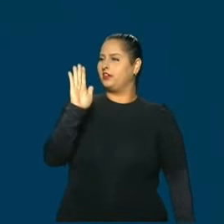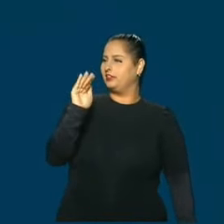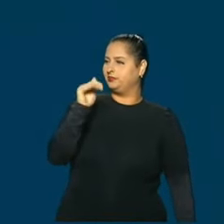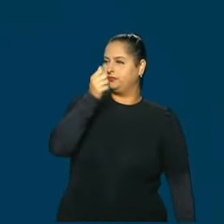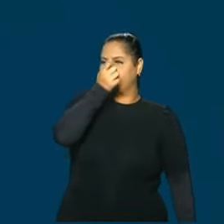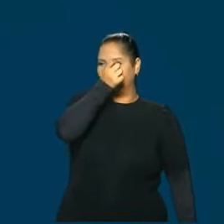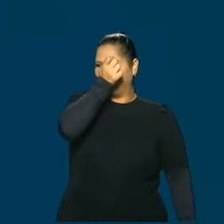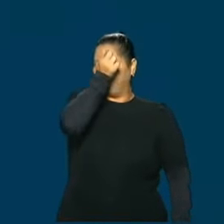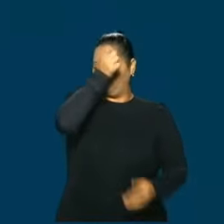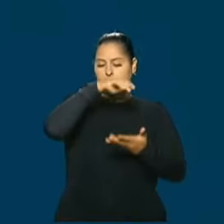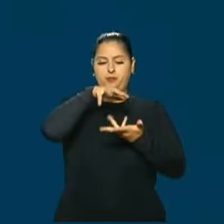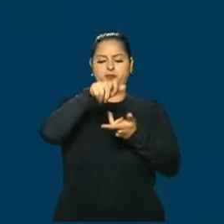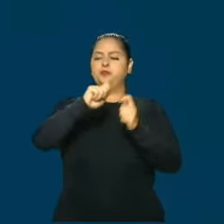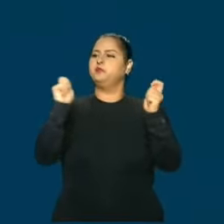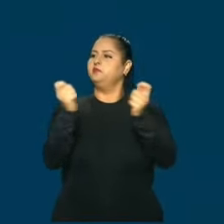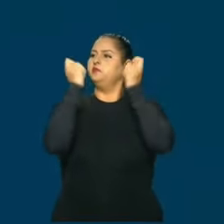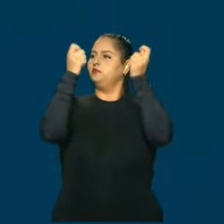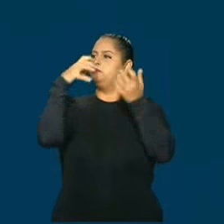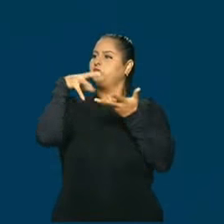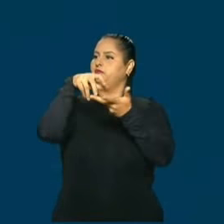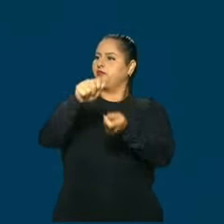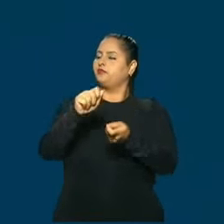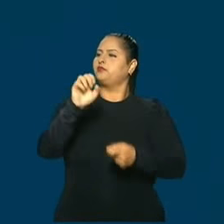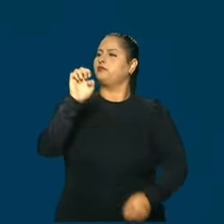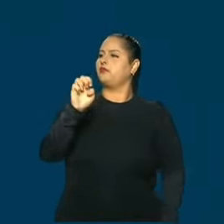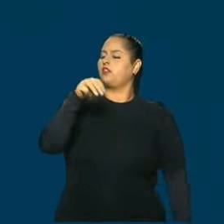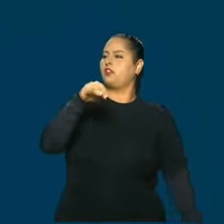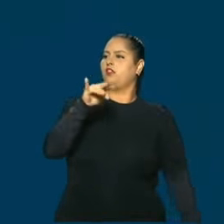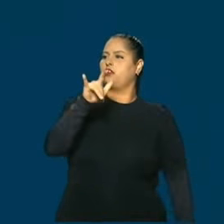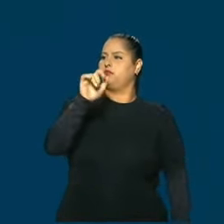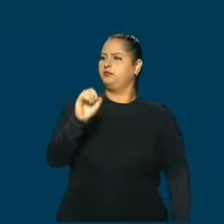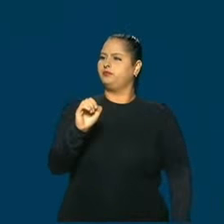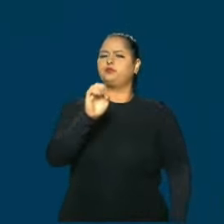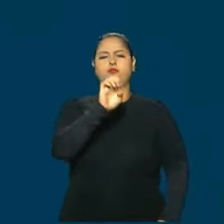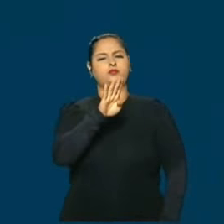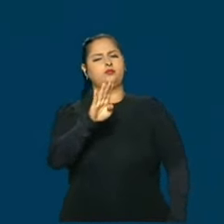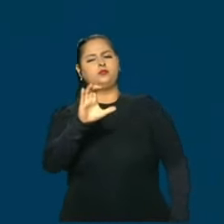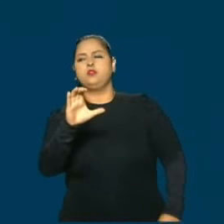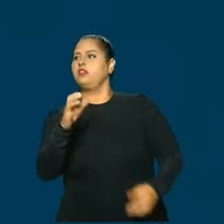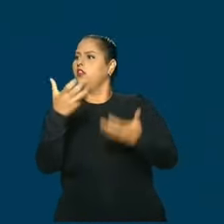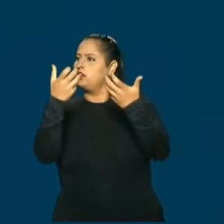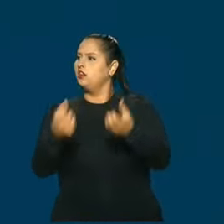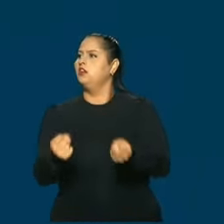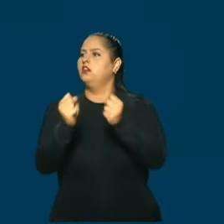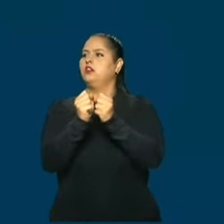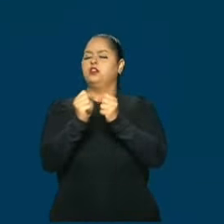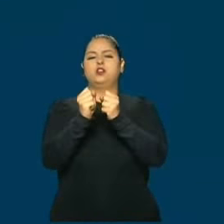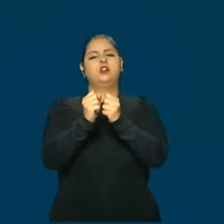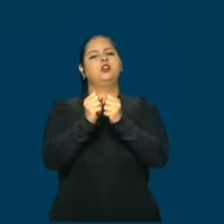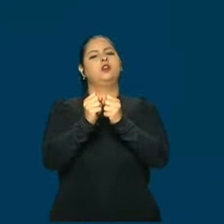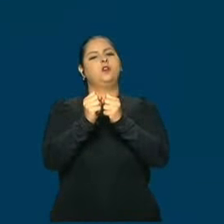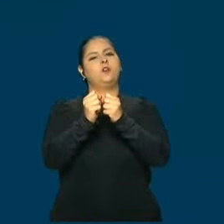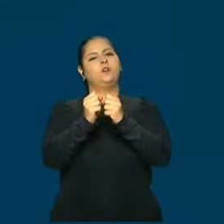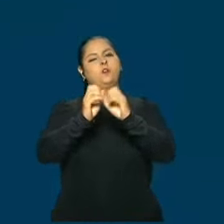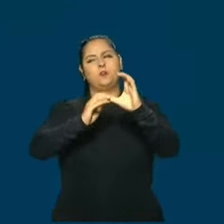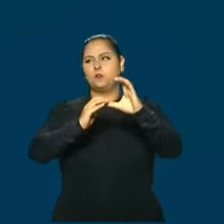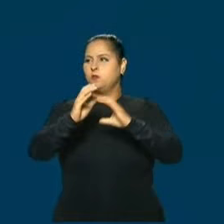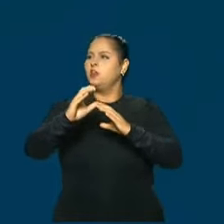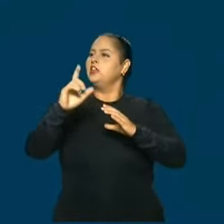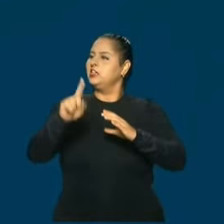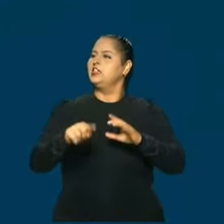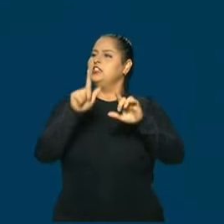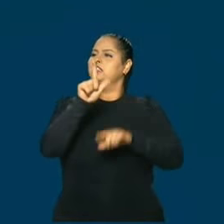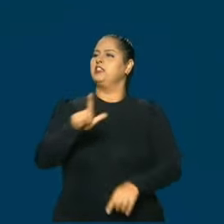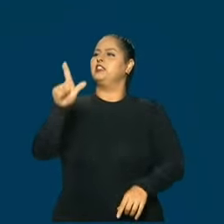beleza internacional o festival, hein? Emílio José Guimarães, EBC, vamos fazer um concurso literário também. Olha, ótima ideia, Emílio.